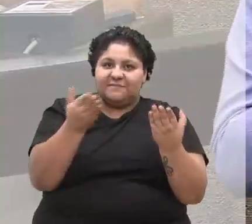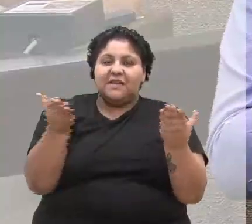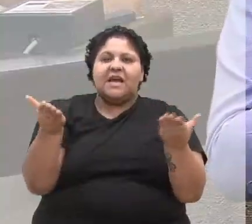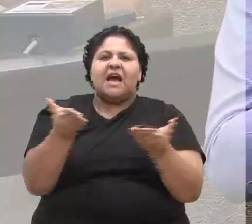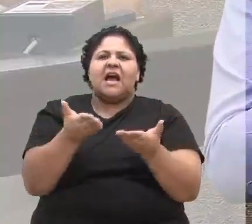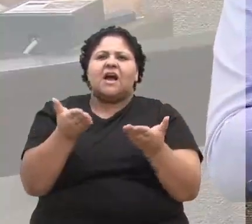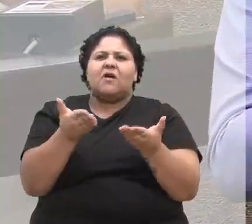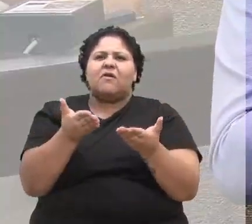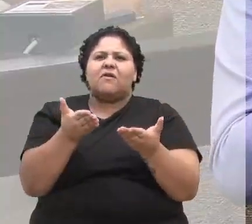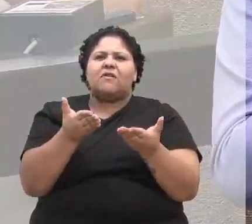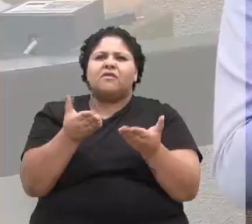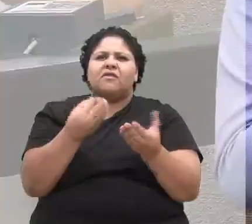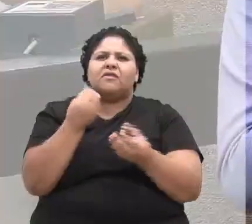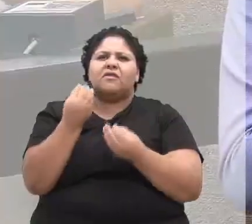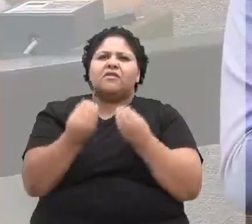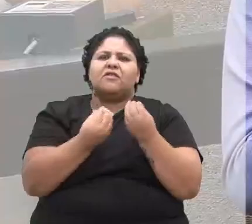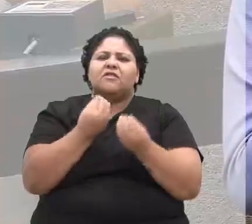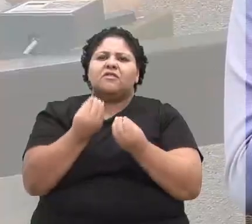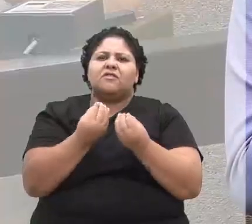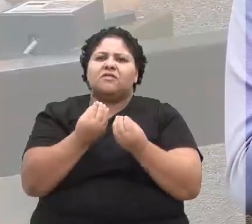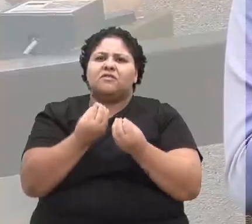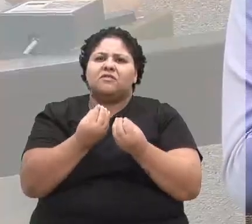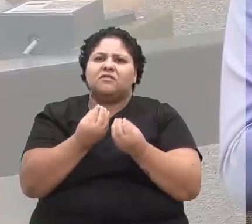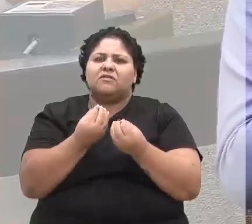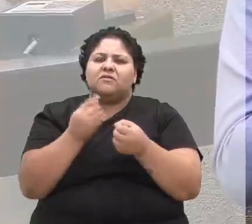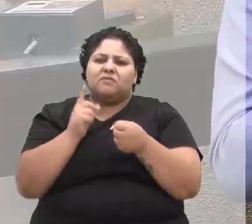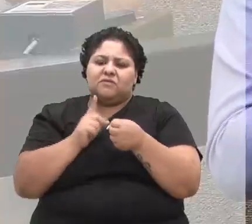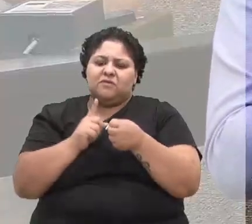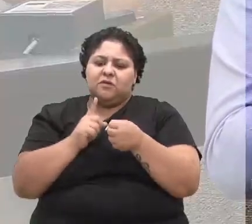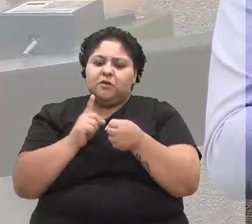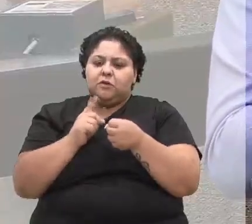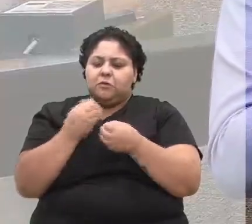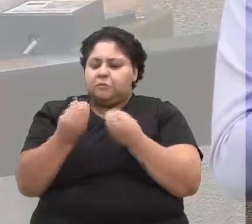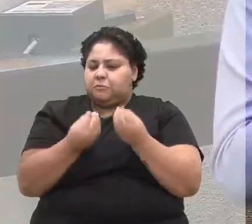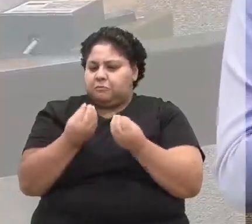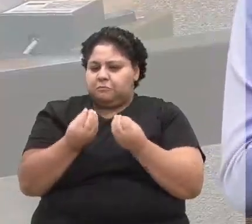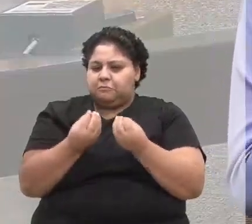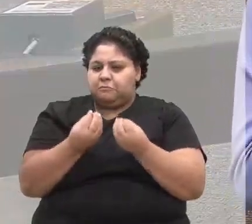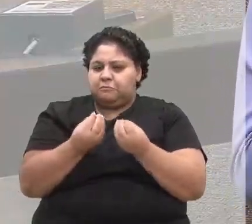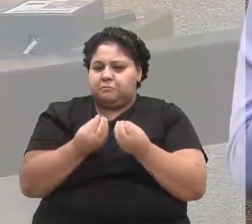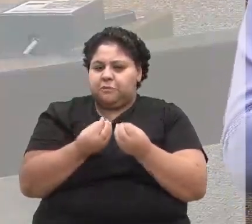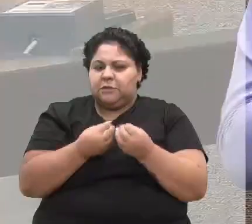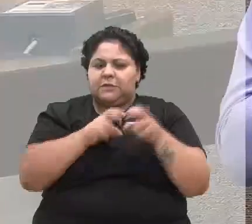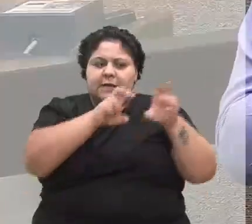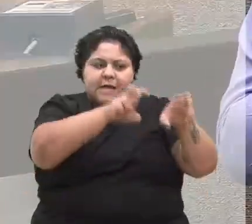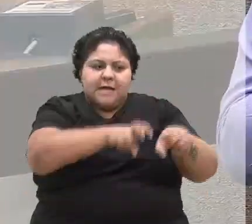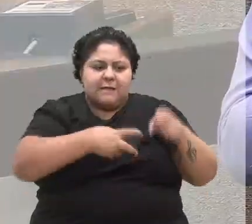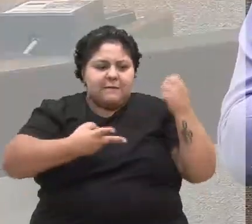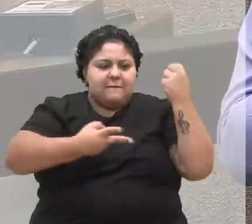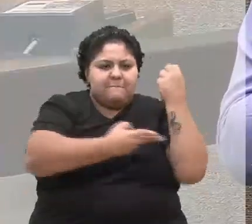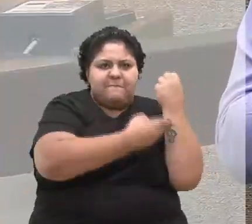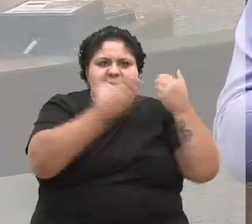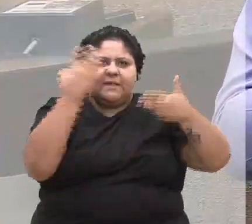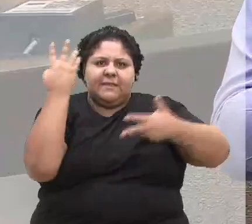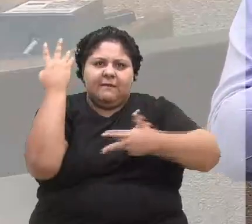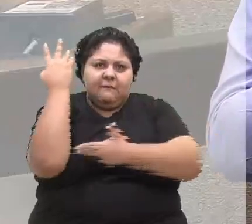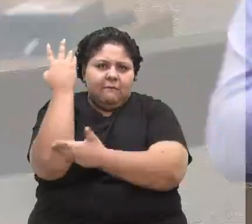parte, vereador. No que se refere a esta situação da capina, dessa